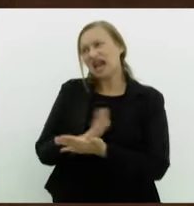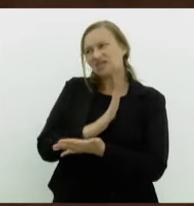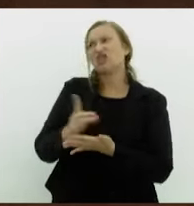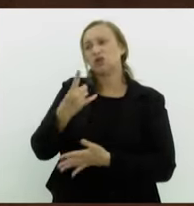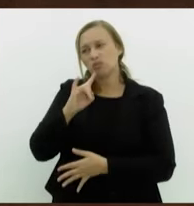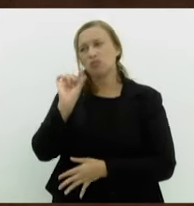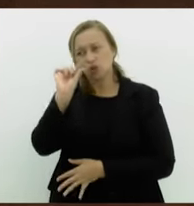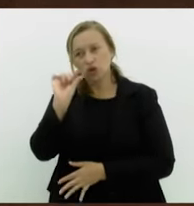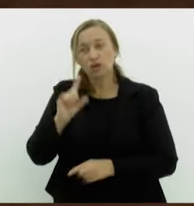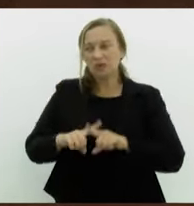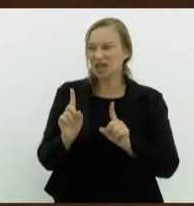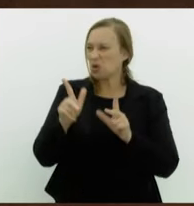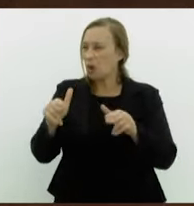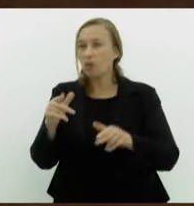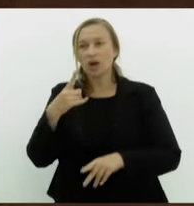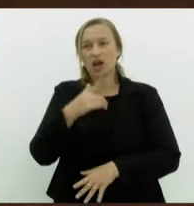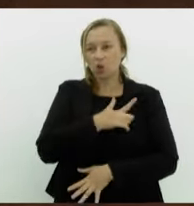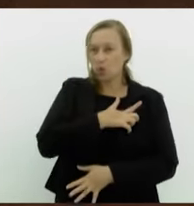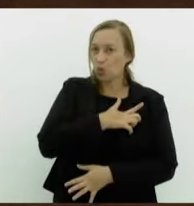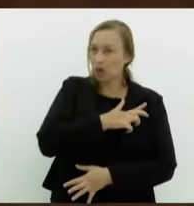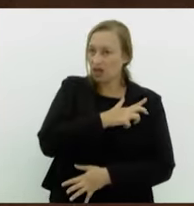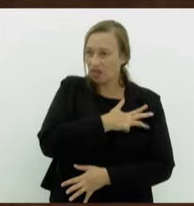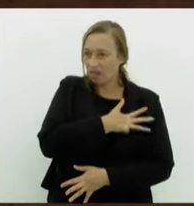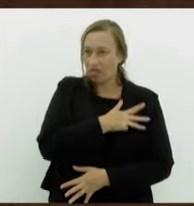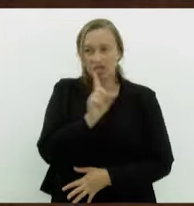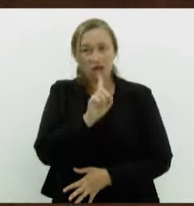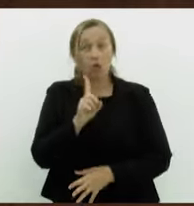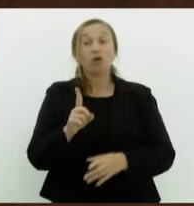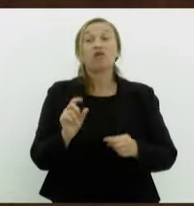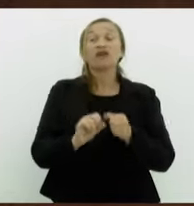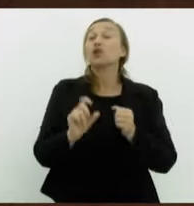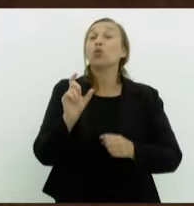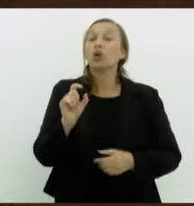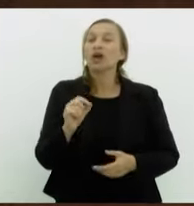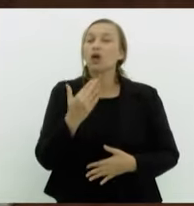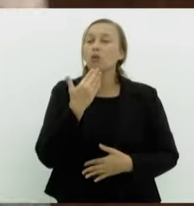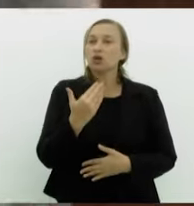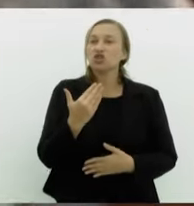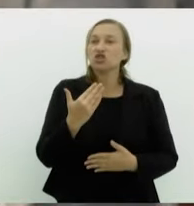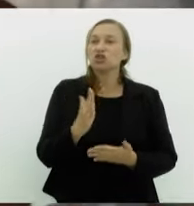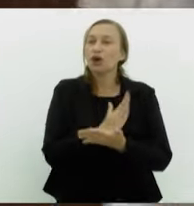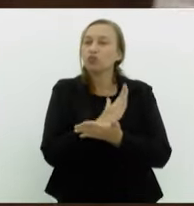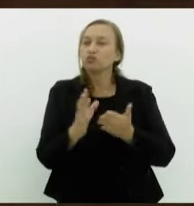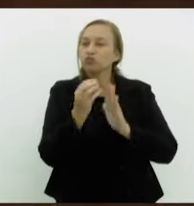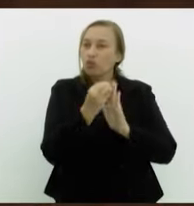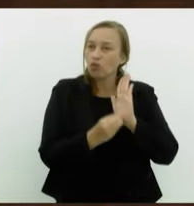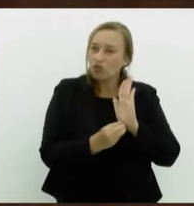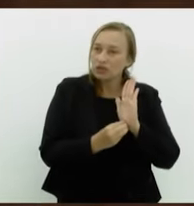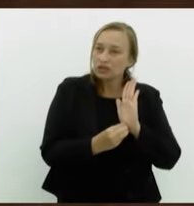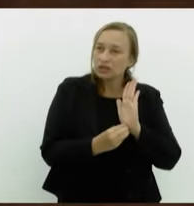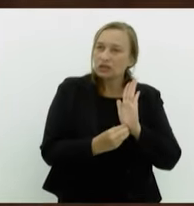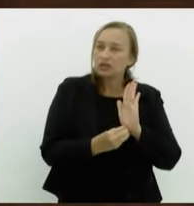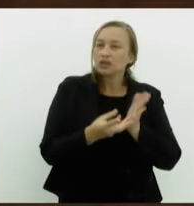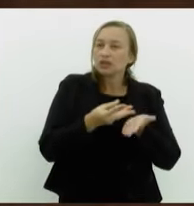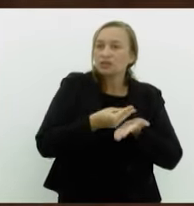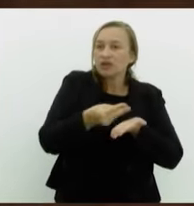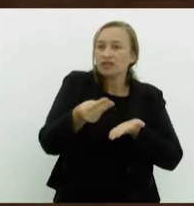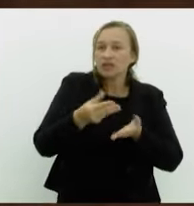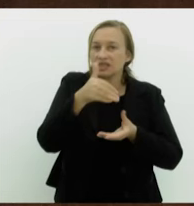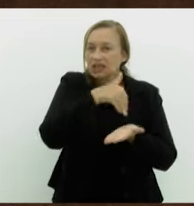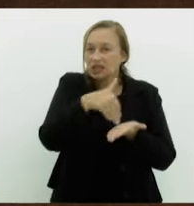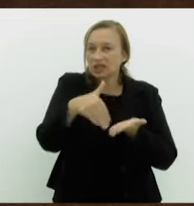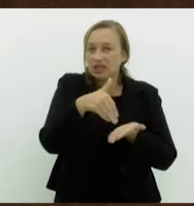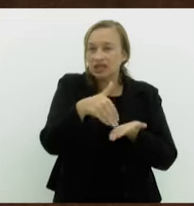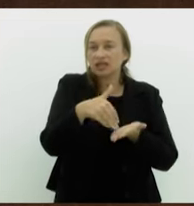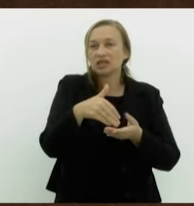sou como Lula. Então, o que a gente pode fazer? E eu pedi alguns ofícios para que a gente esteja enviando para a Secretaria de Saúde do Estado do